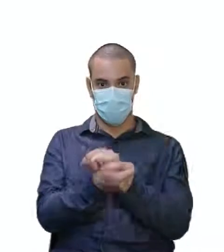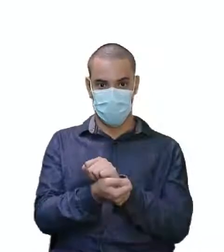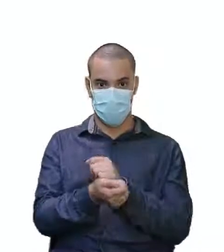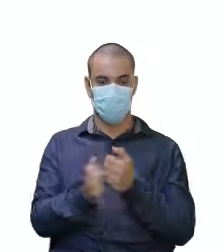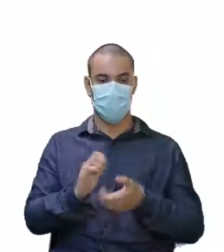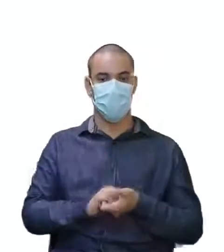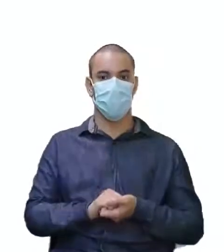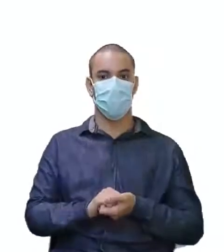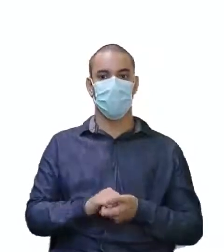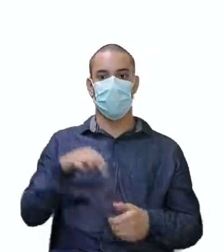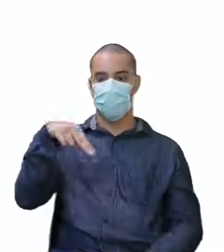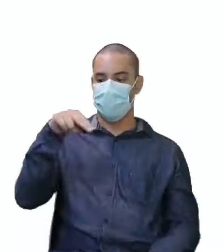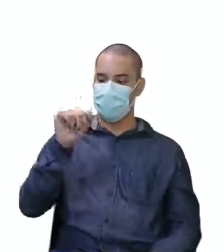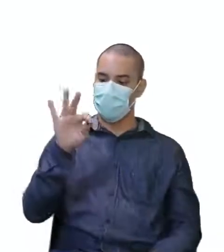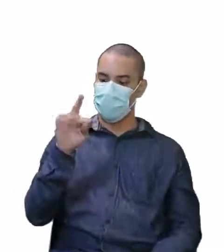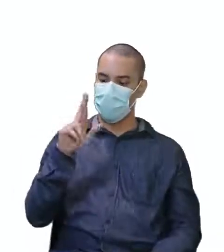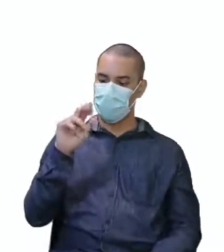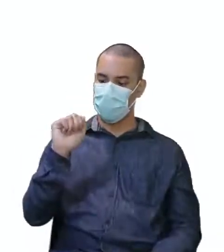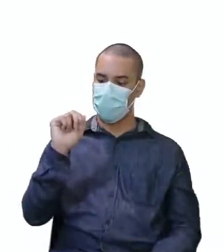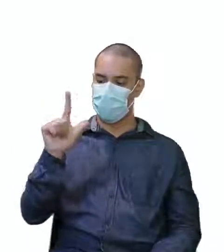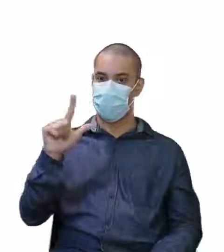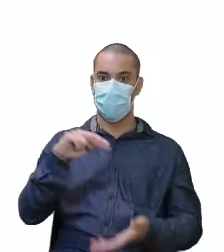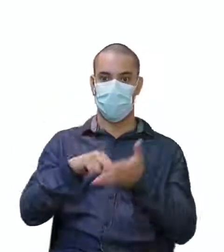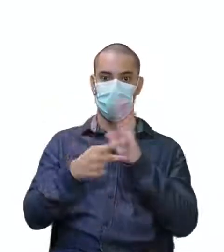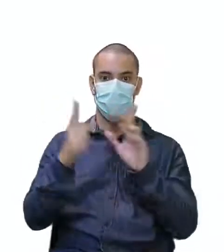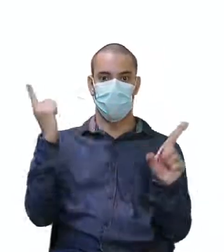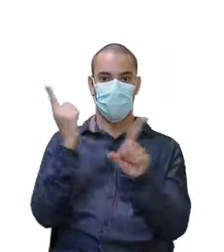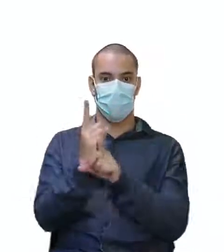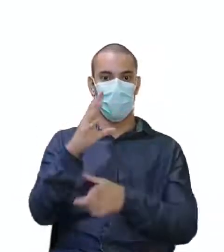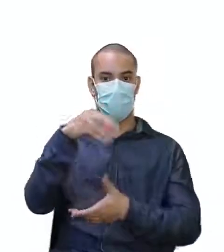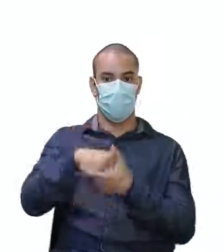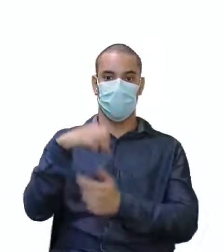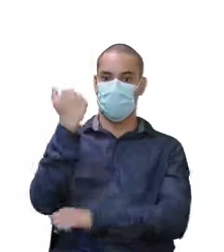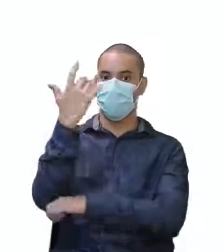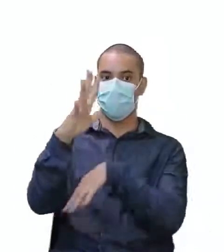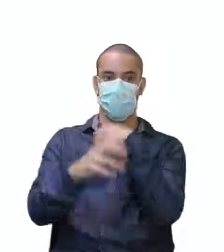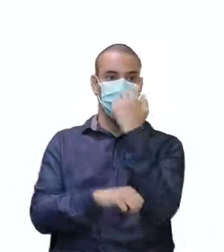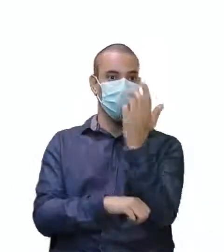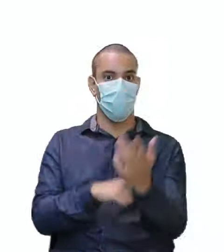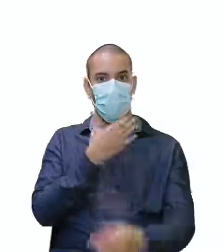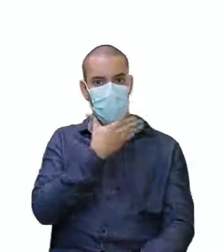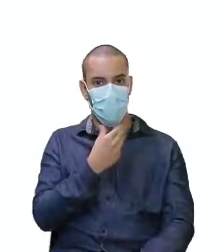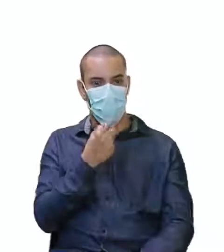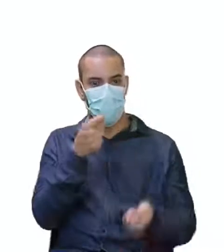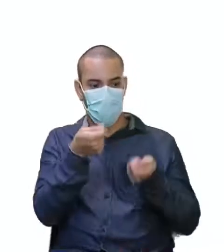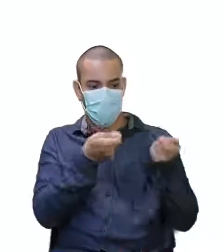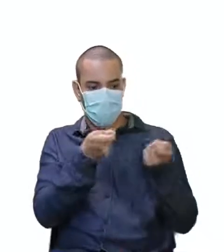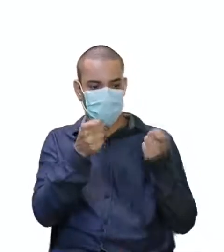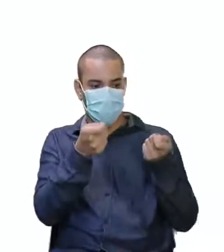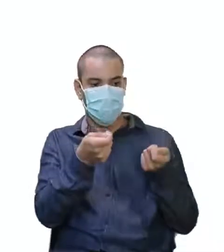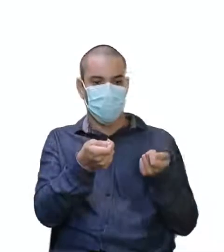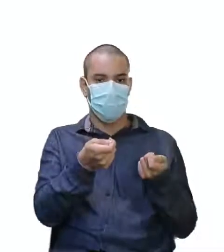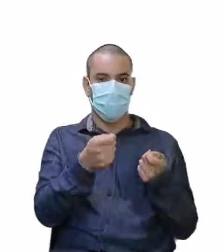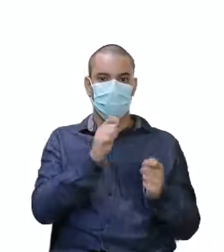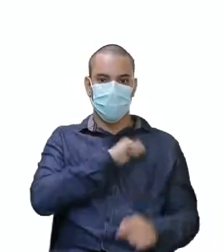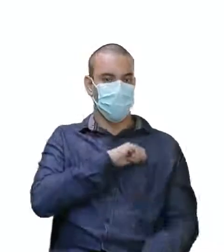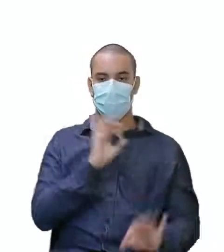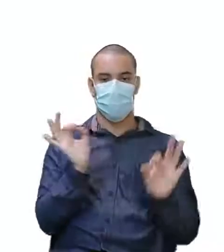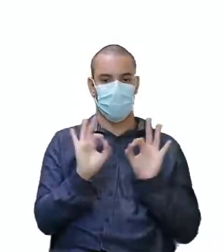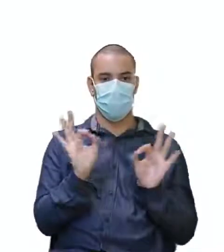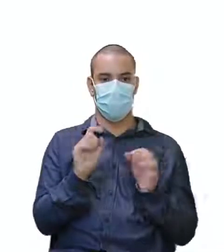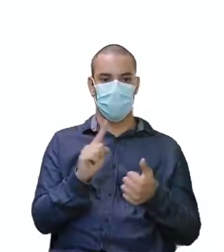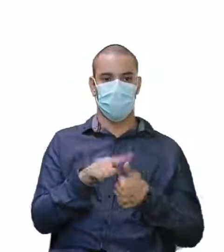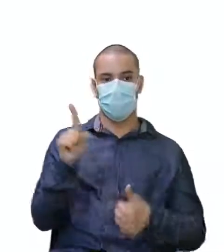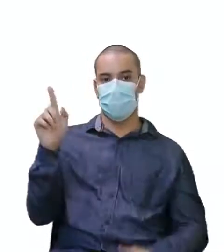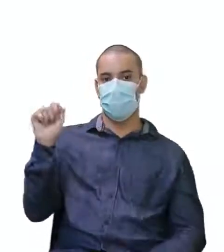como o próprio nome diz, são os encontrados na natureza, sem intervenção do homem, né? A gente tem aí a